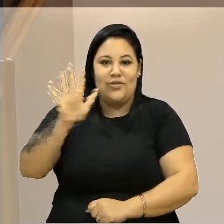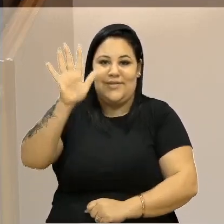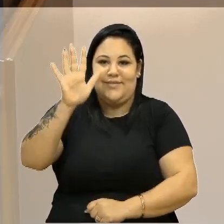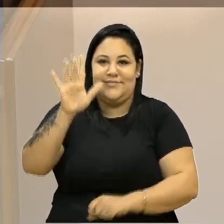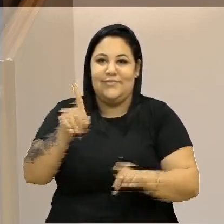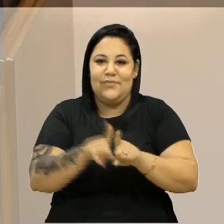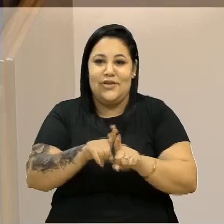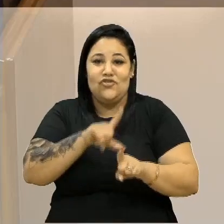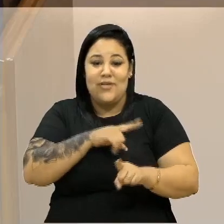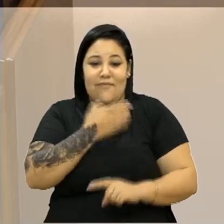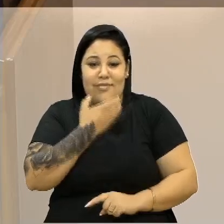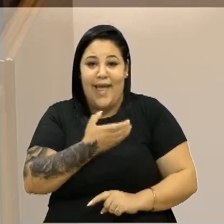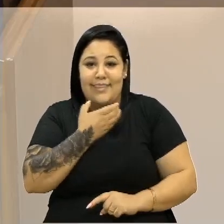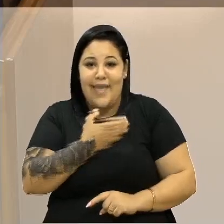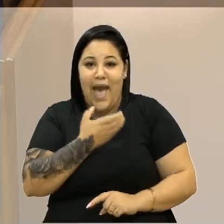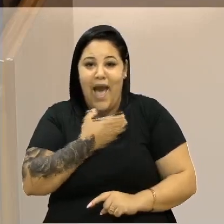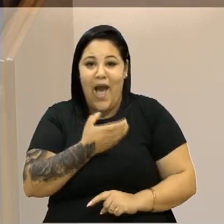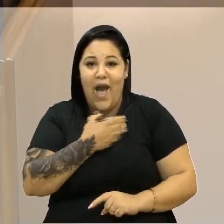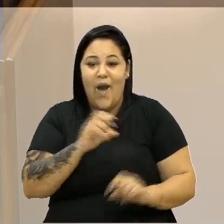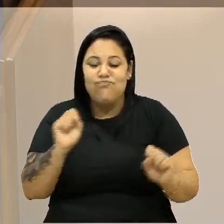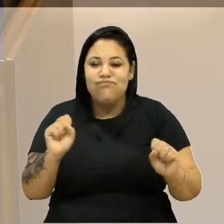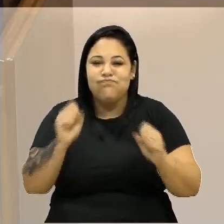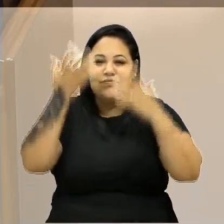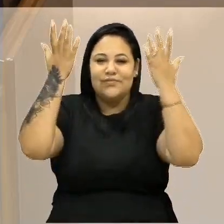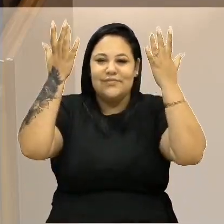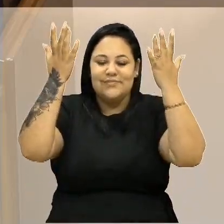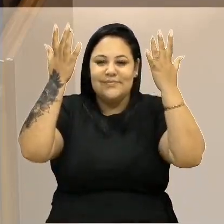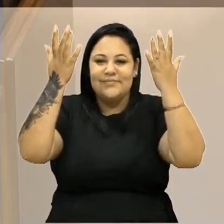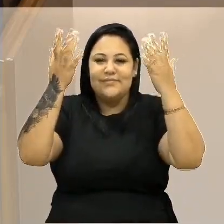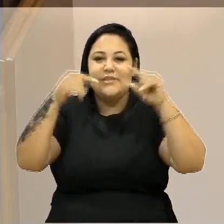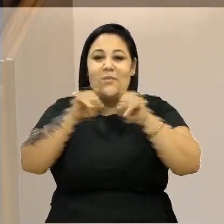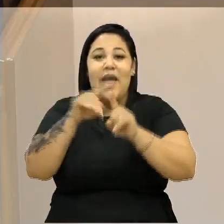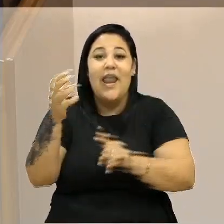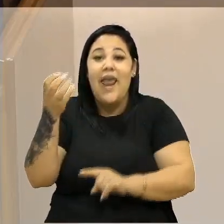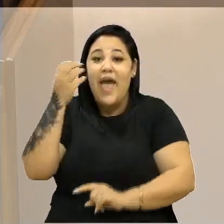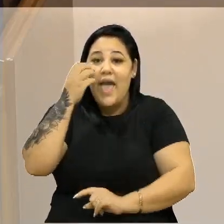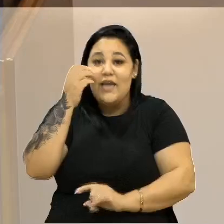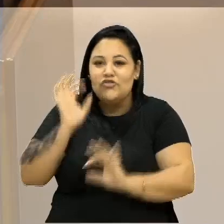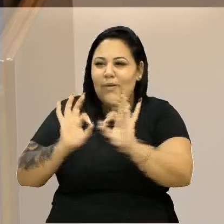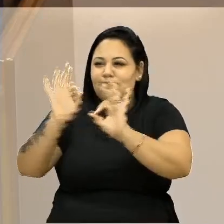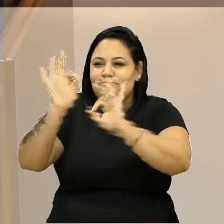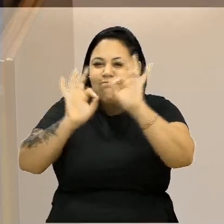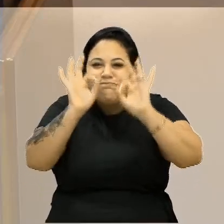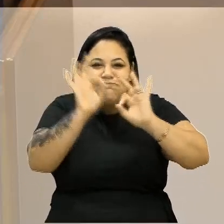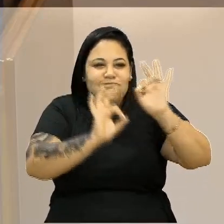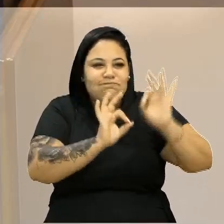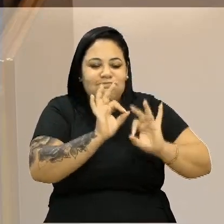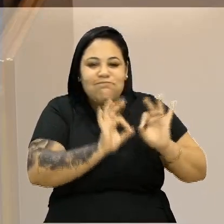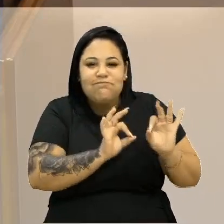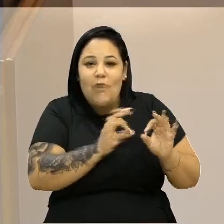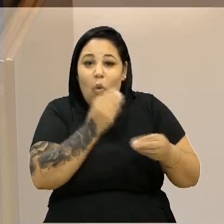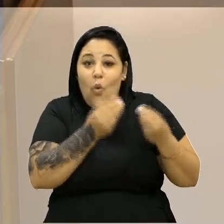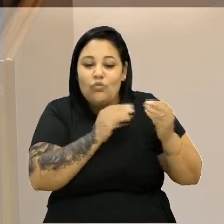o Natal Luz, festejo do Natal. Ana Rec está sendo, como foi dito aqui,